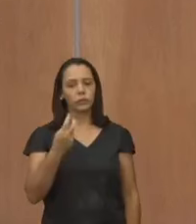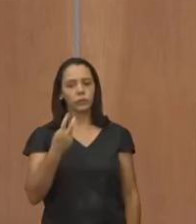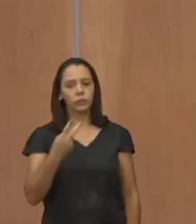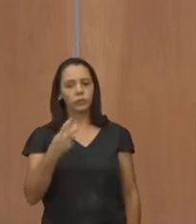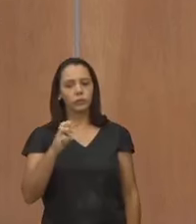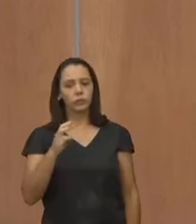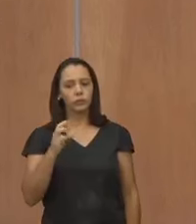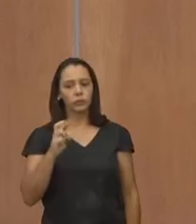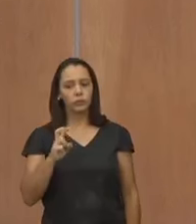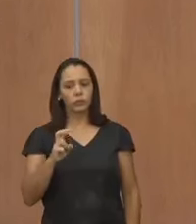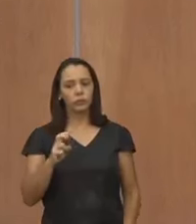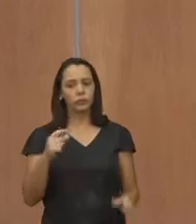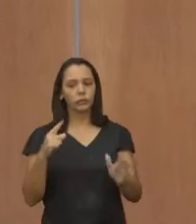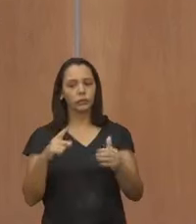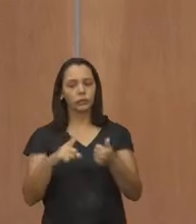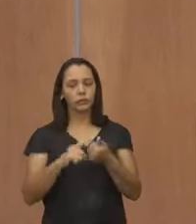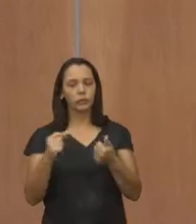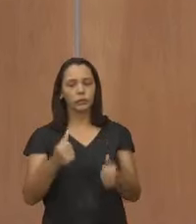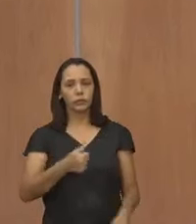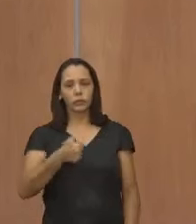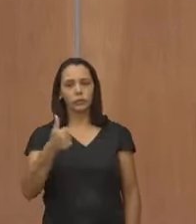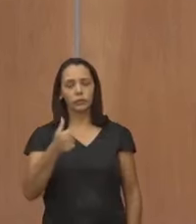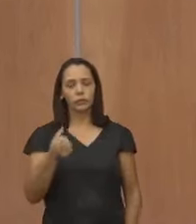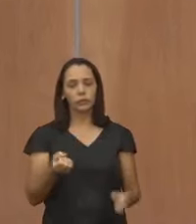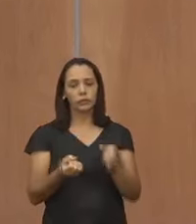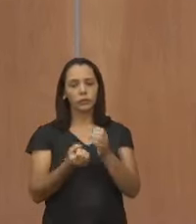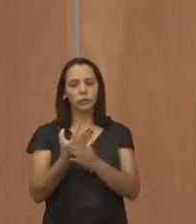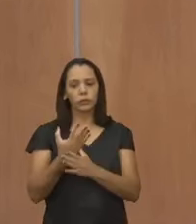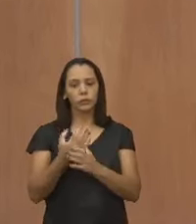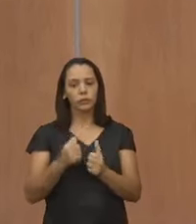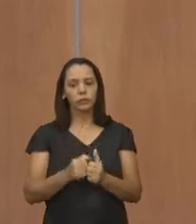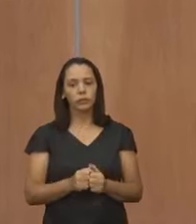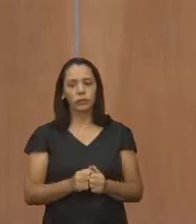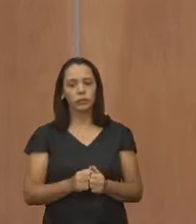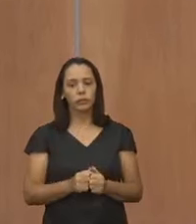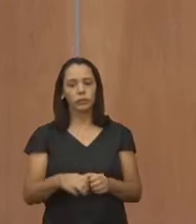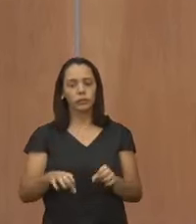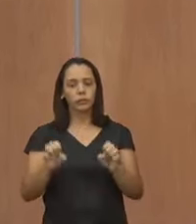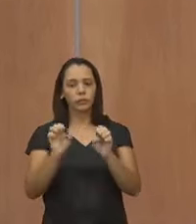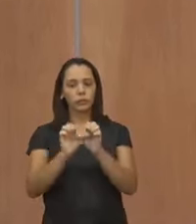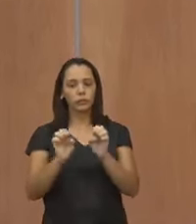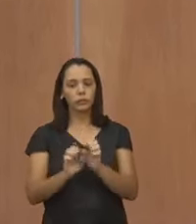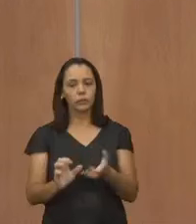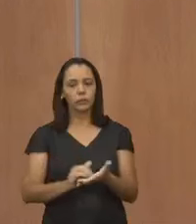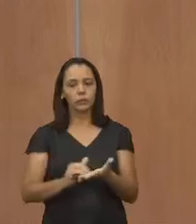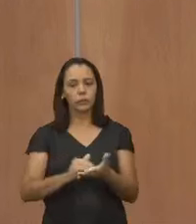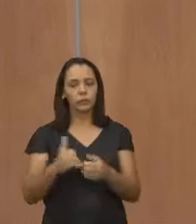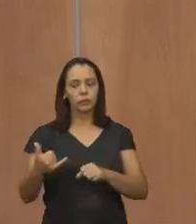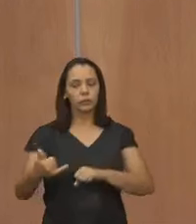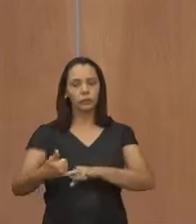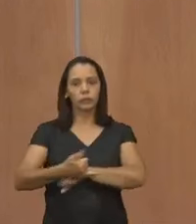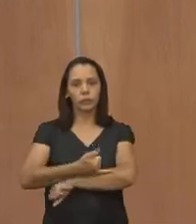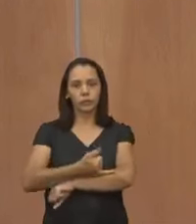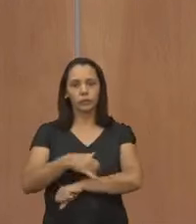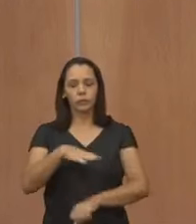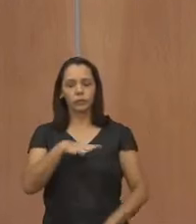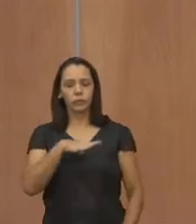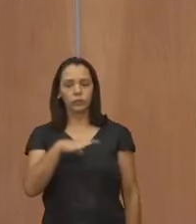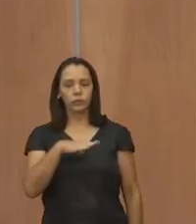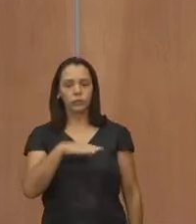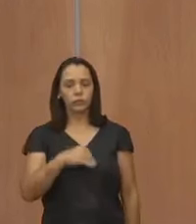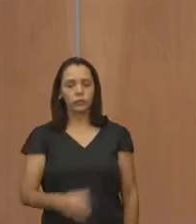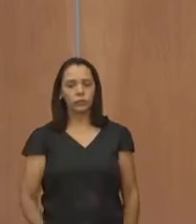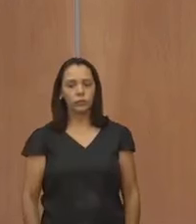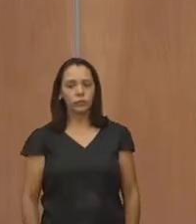Artigo 1º. Ficam criadas na estrutura da Secretaria de Infraestrutura Municipal